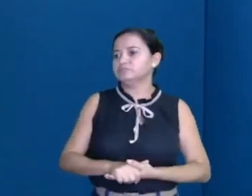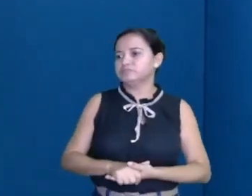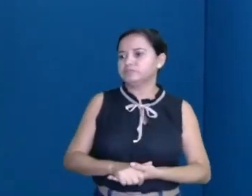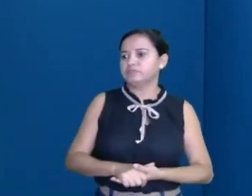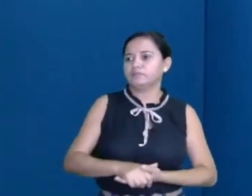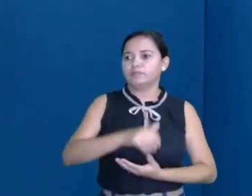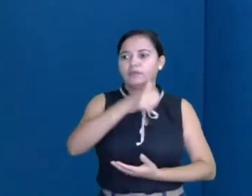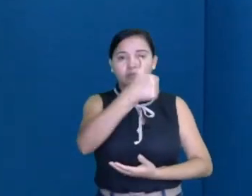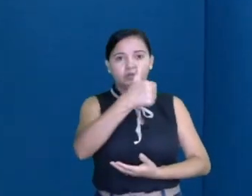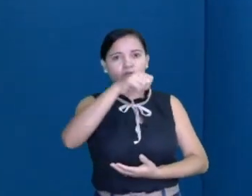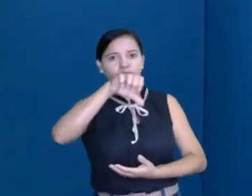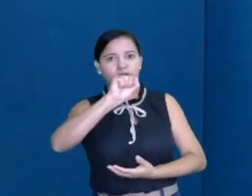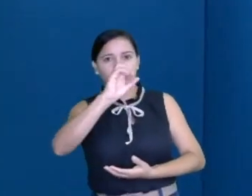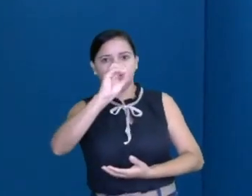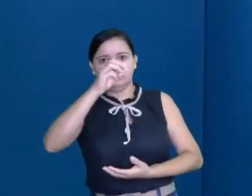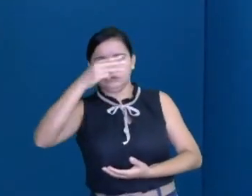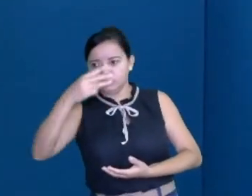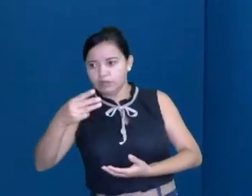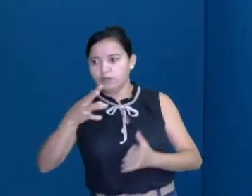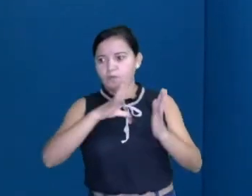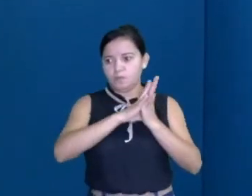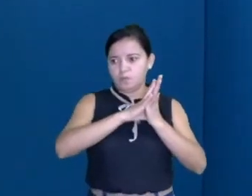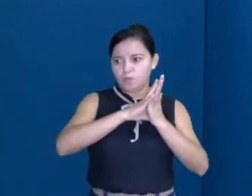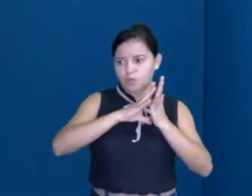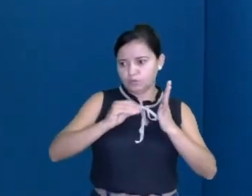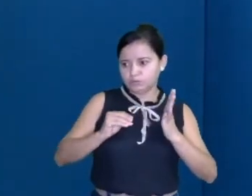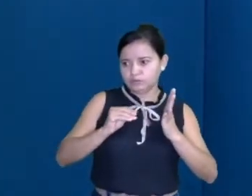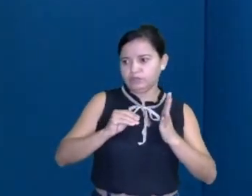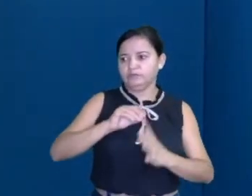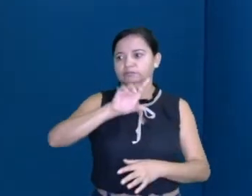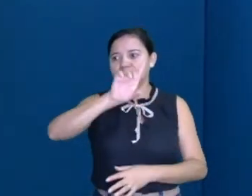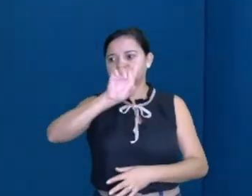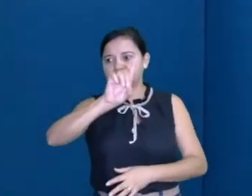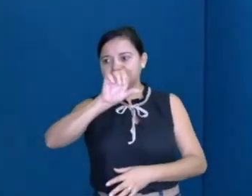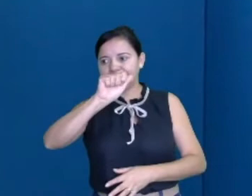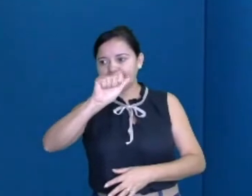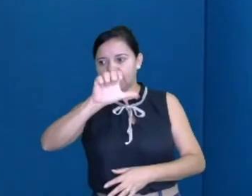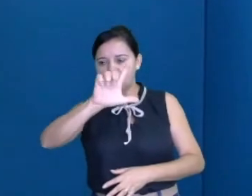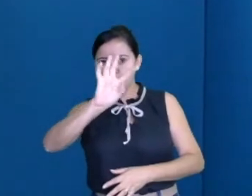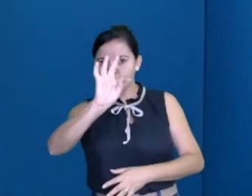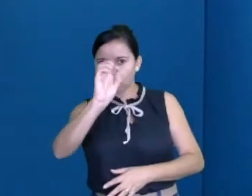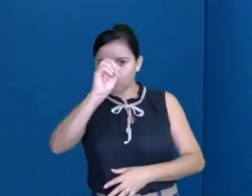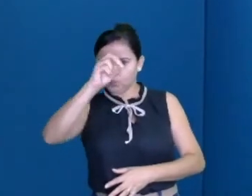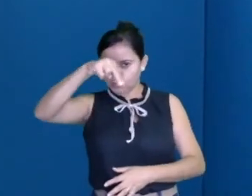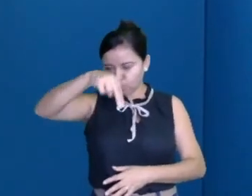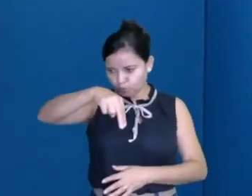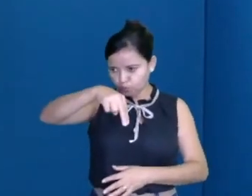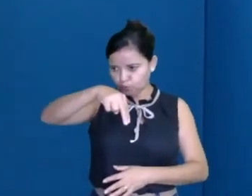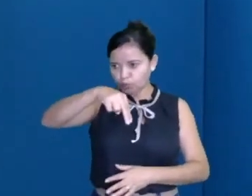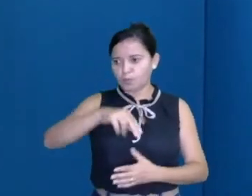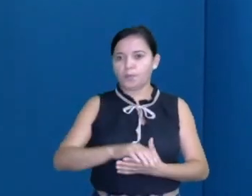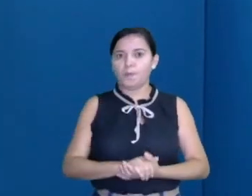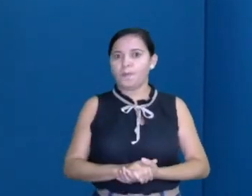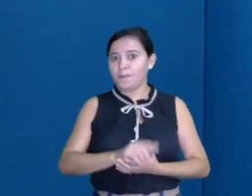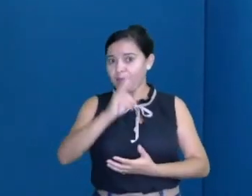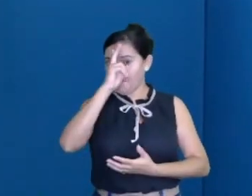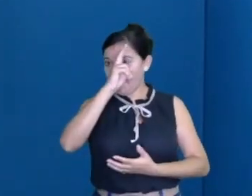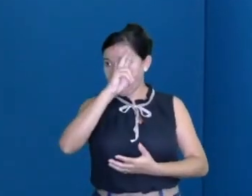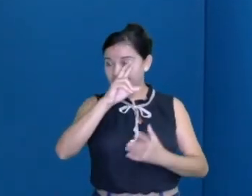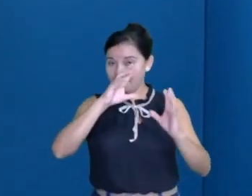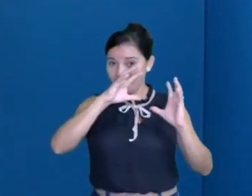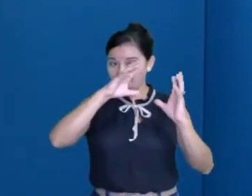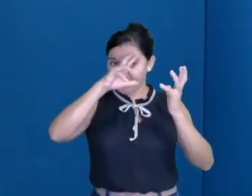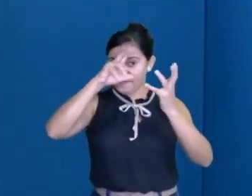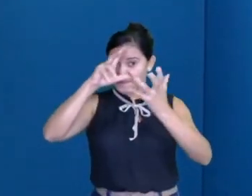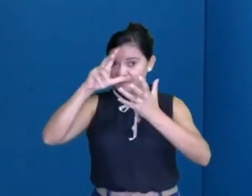Então, 1803, o modelo atômico de quem? De Dalton. Lembra-se? Olha, aquela bolinha maciça,